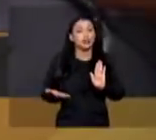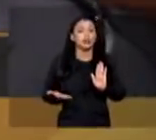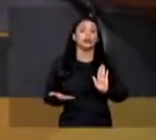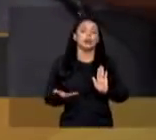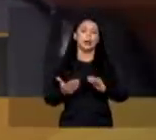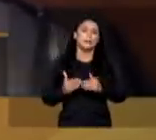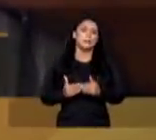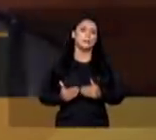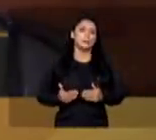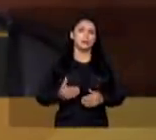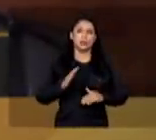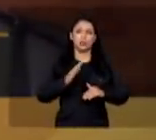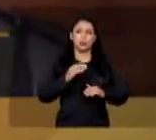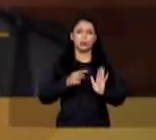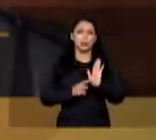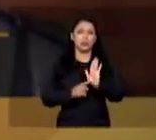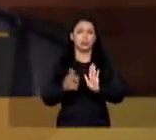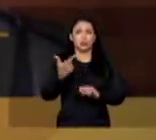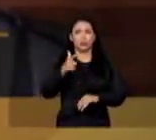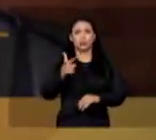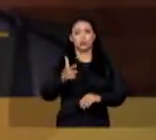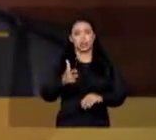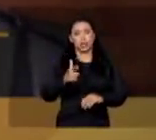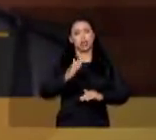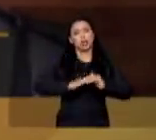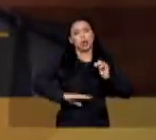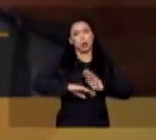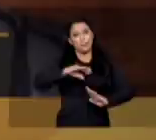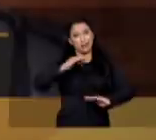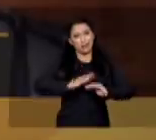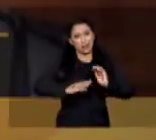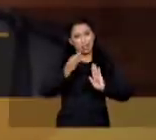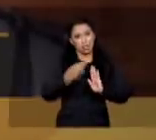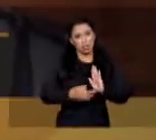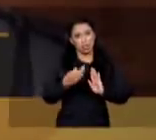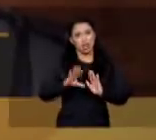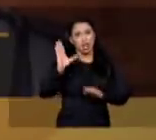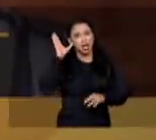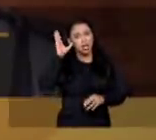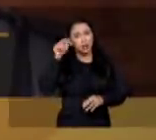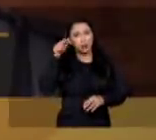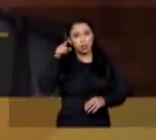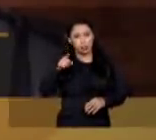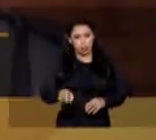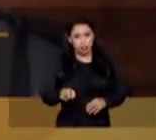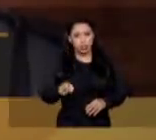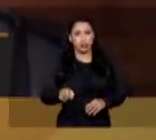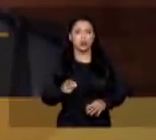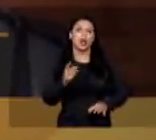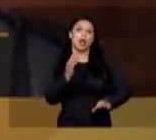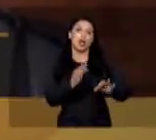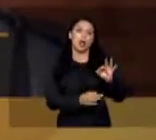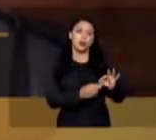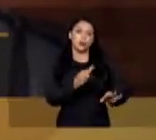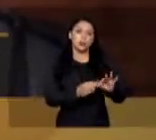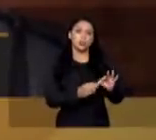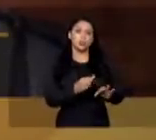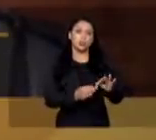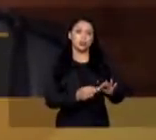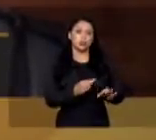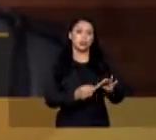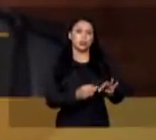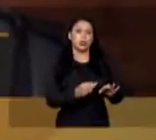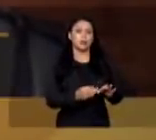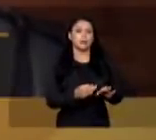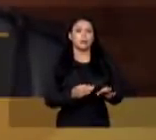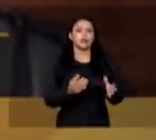da declaração da incompetência da 13ª Vara Federal de Curitiba ao processo e julgamento das ações